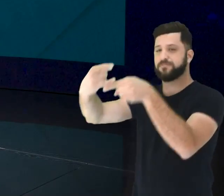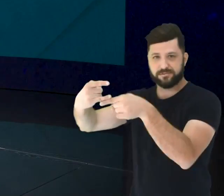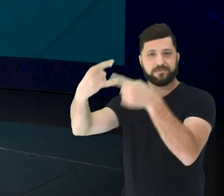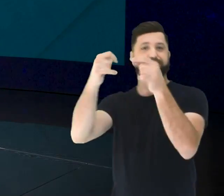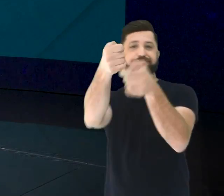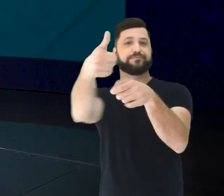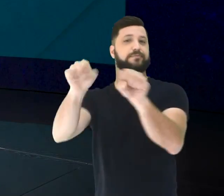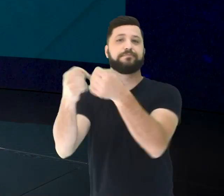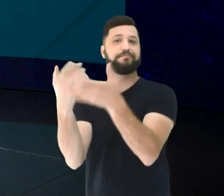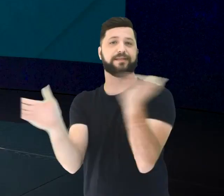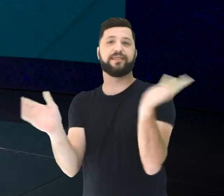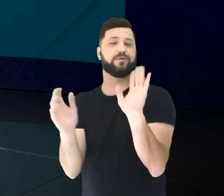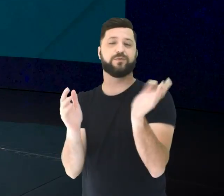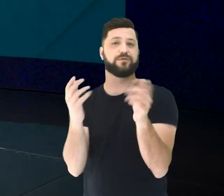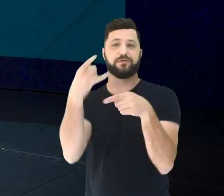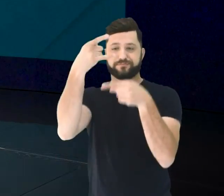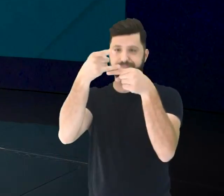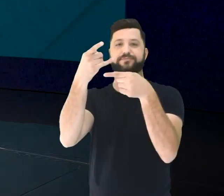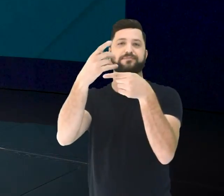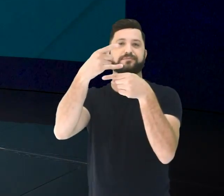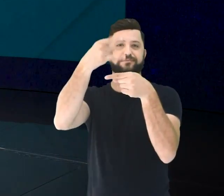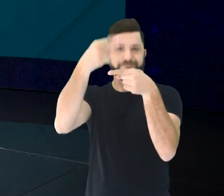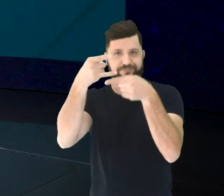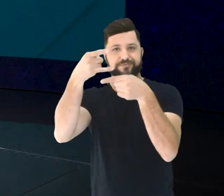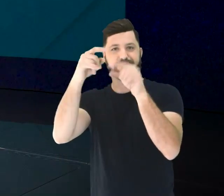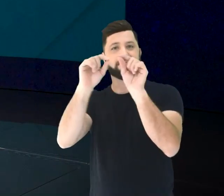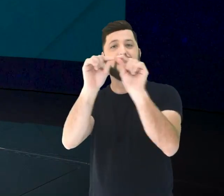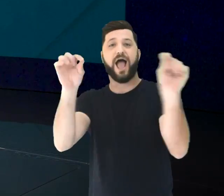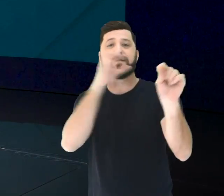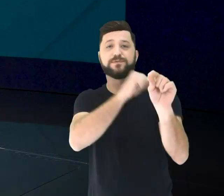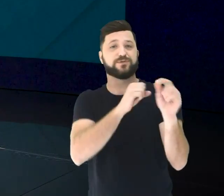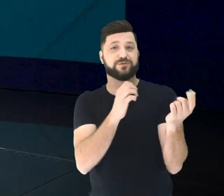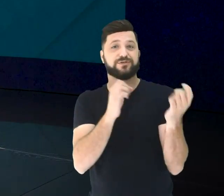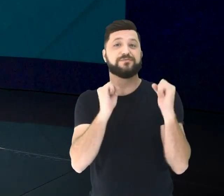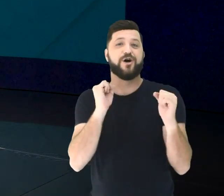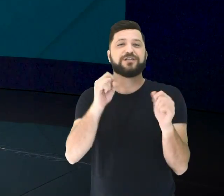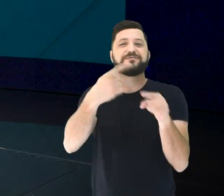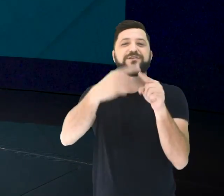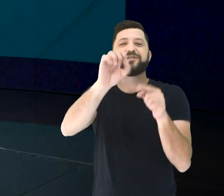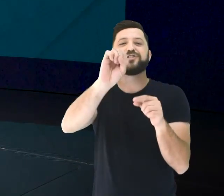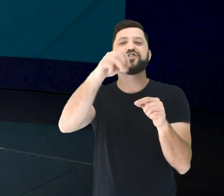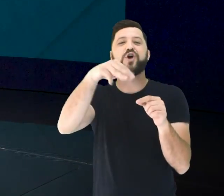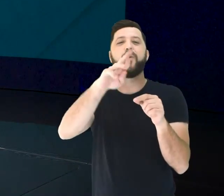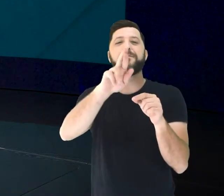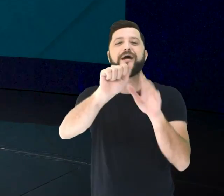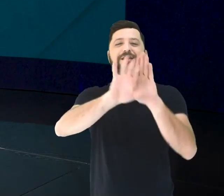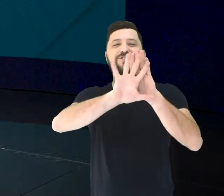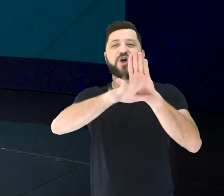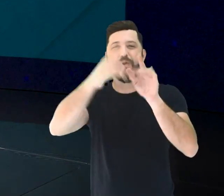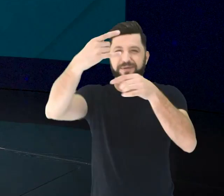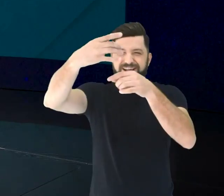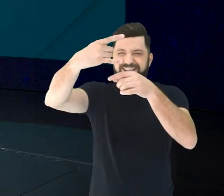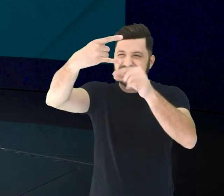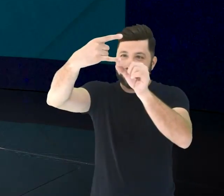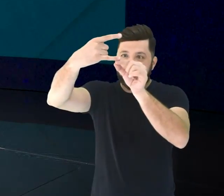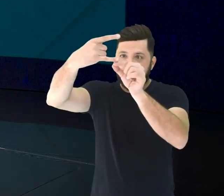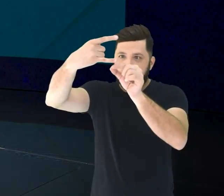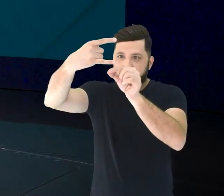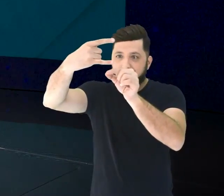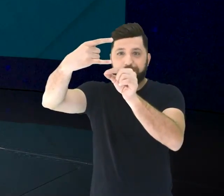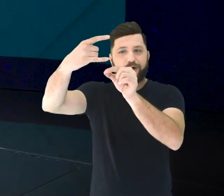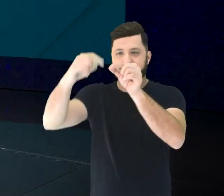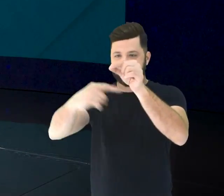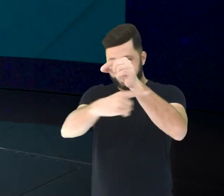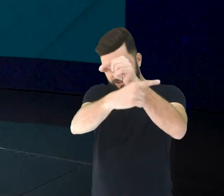pode acontecer que logo depois que você tem entrado o mercado faça uma barra de indefinição a sombra dela volte para pegar Onde está o seu estoque e